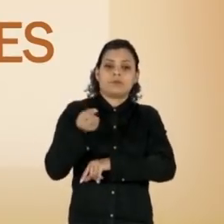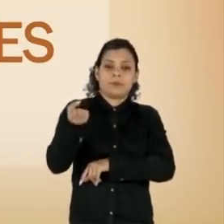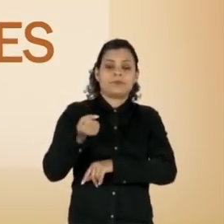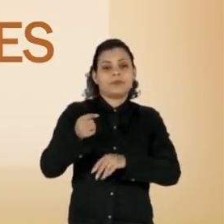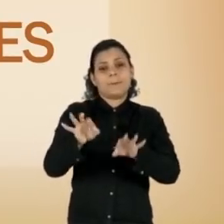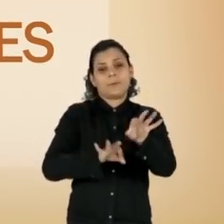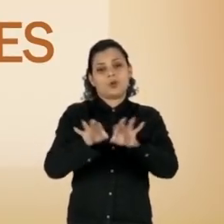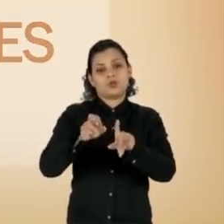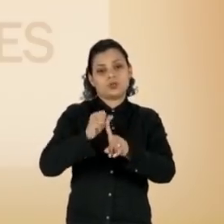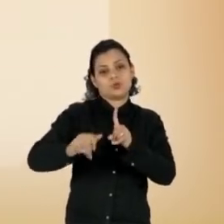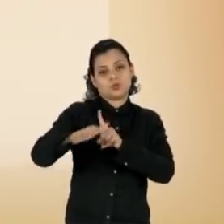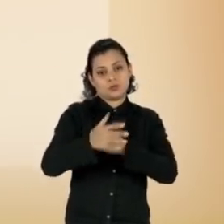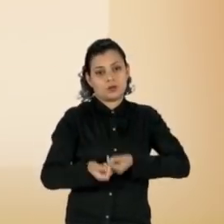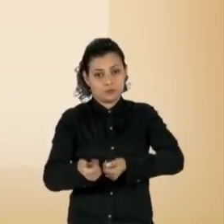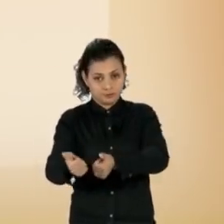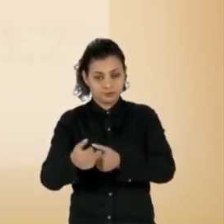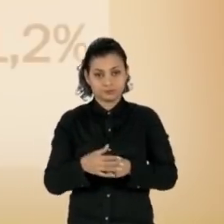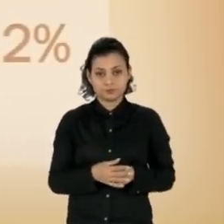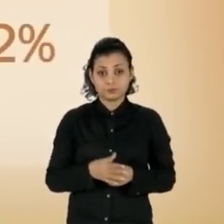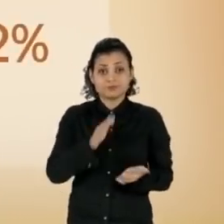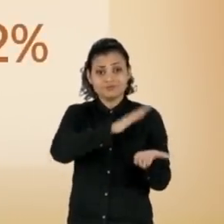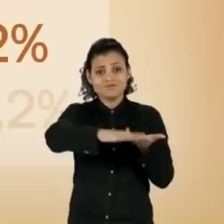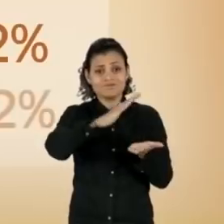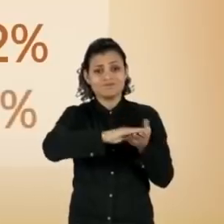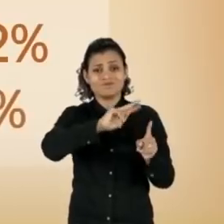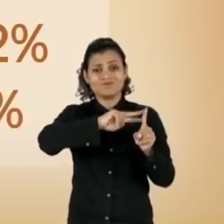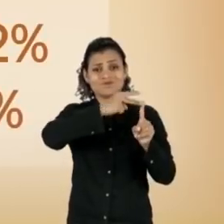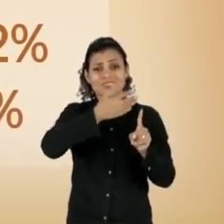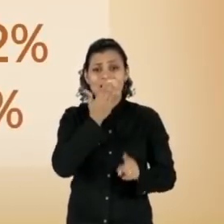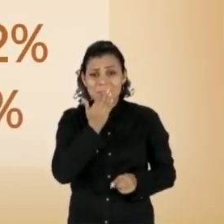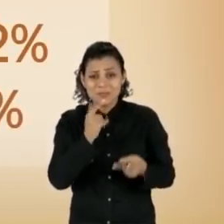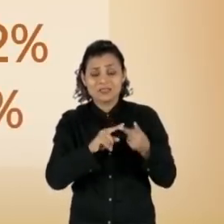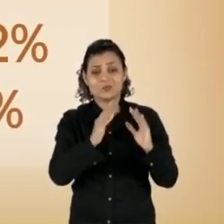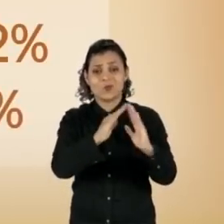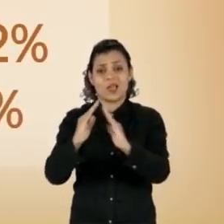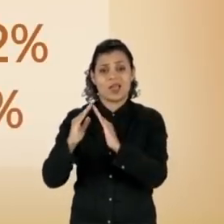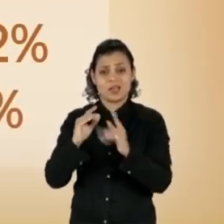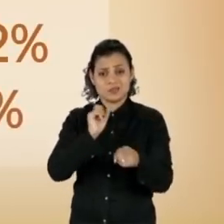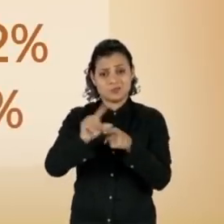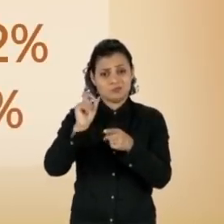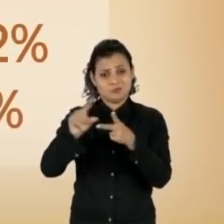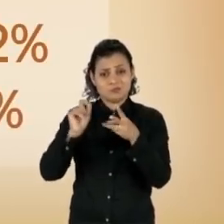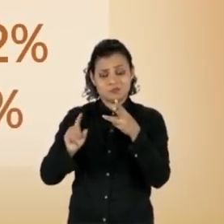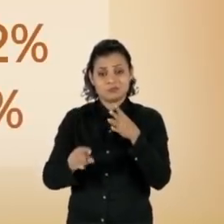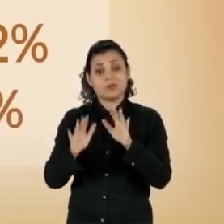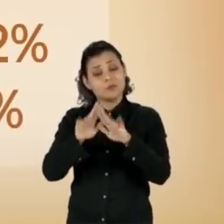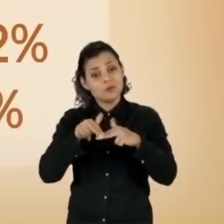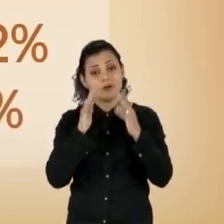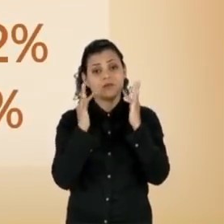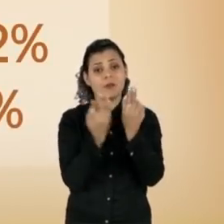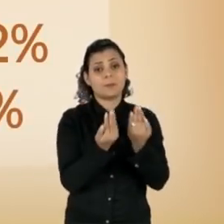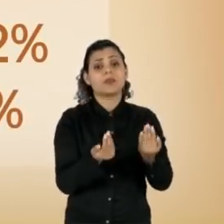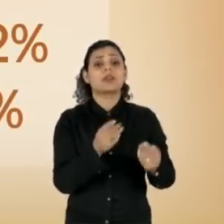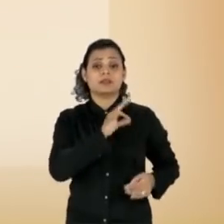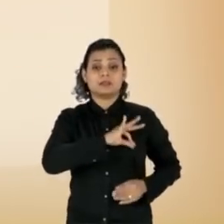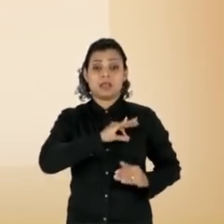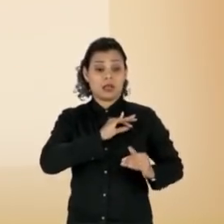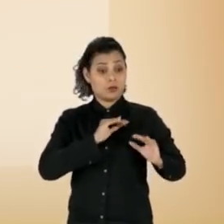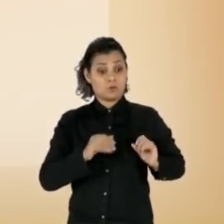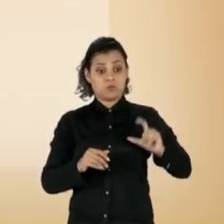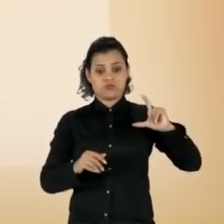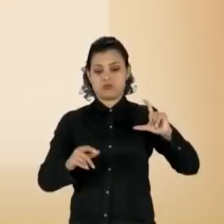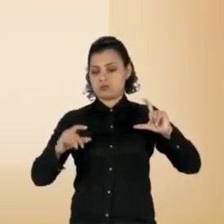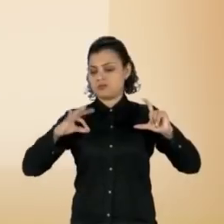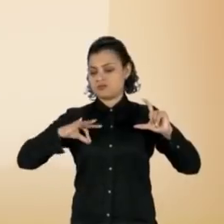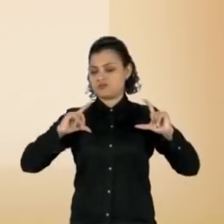programas sociais e eles gastaram o dobro com alimentação e habitação em relação as famílias com renda mais alta